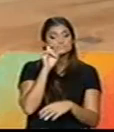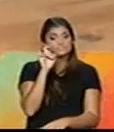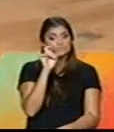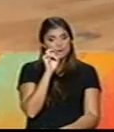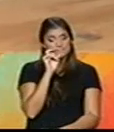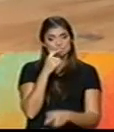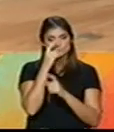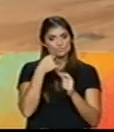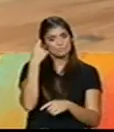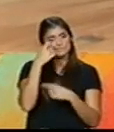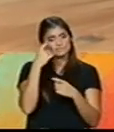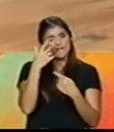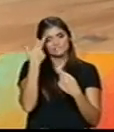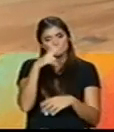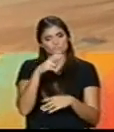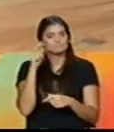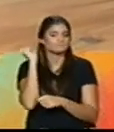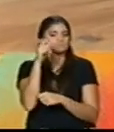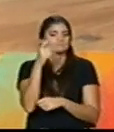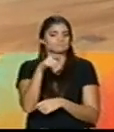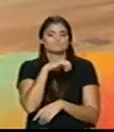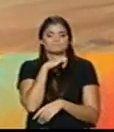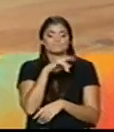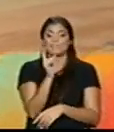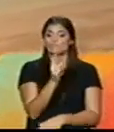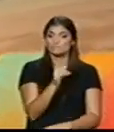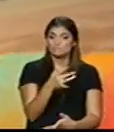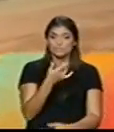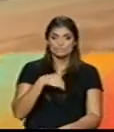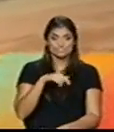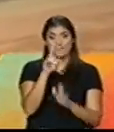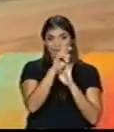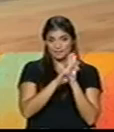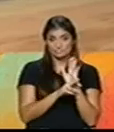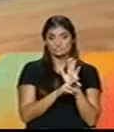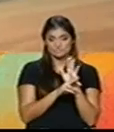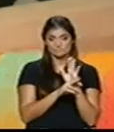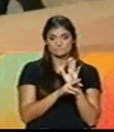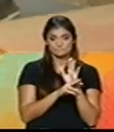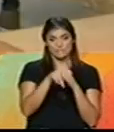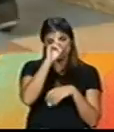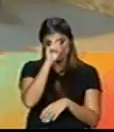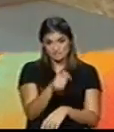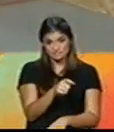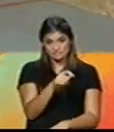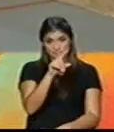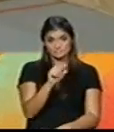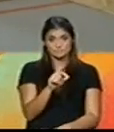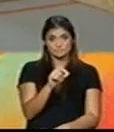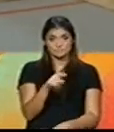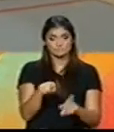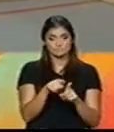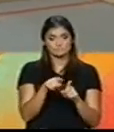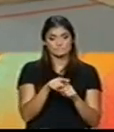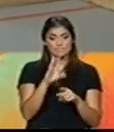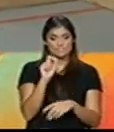que isto é assim, ah, agora atira-se os machados. Não. Não, exatamente. Nós temos regras a cumprir e inclusive temos um briefing inicial,